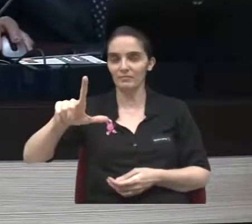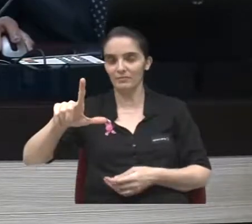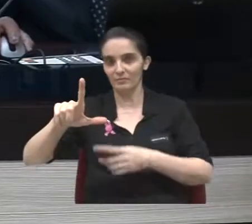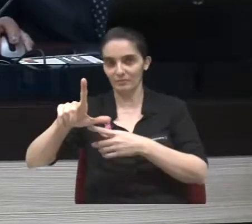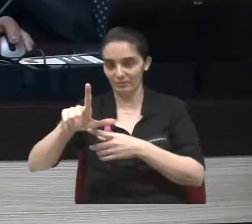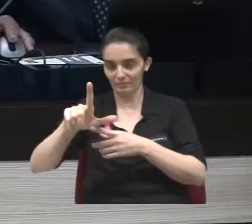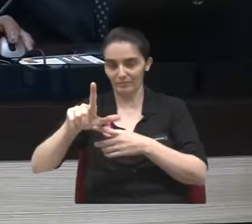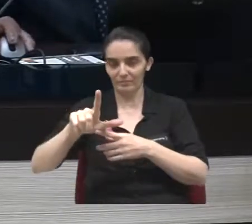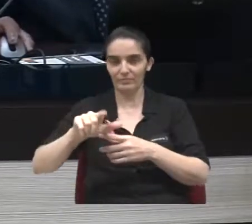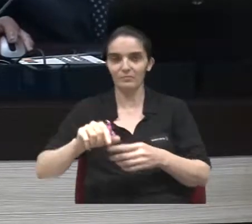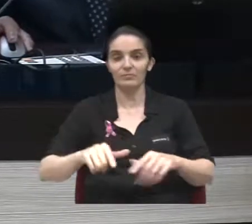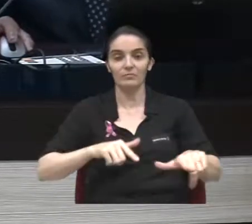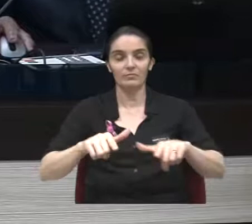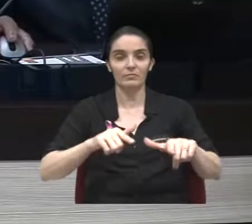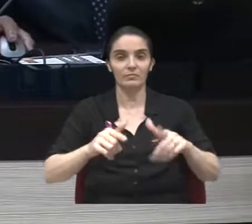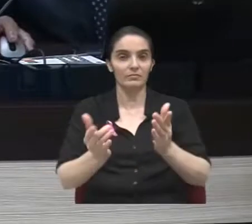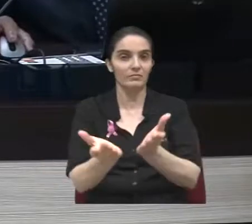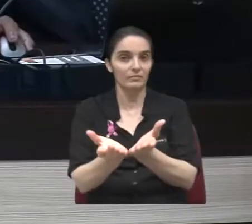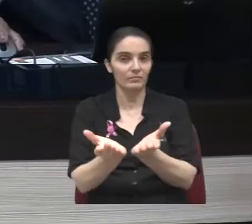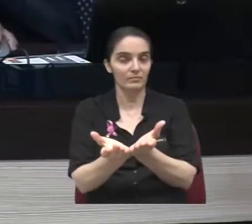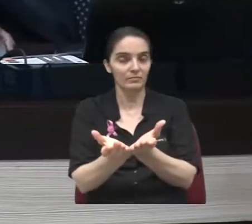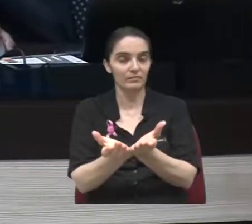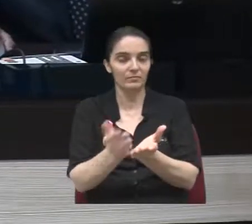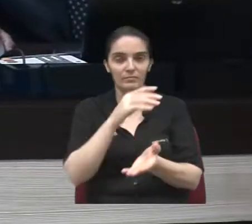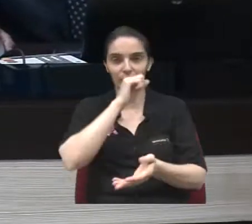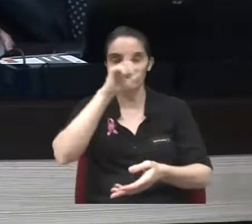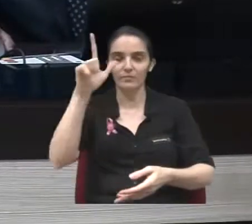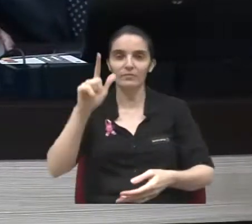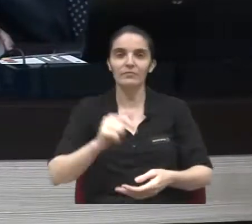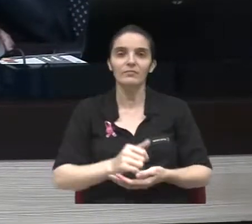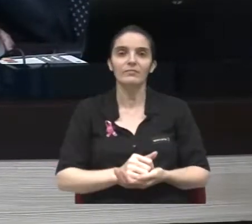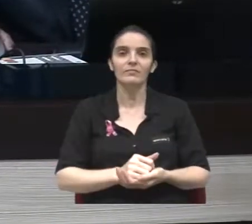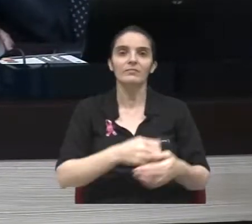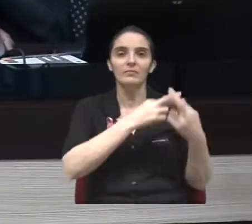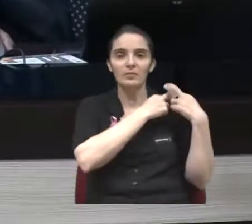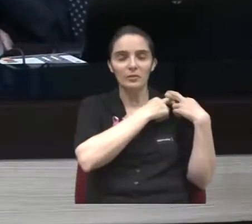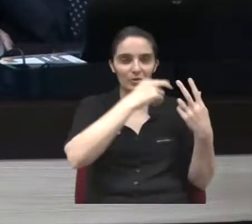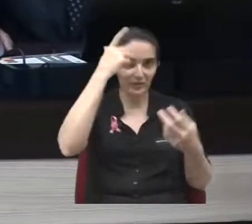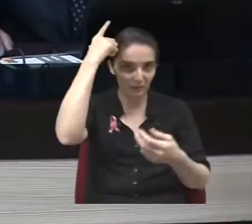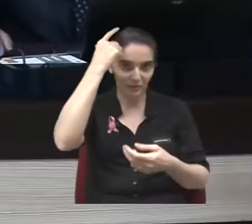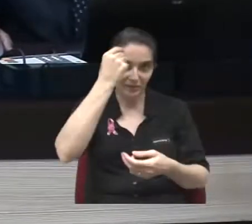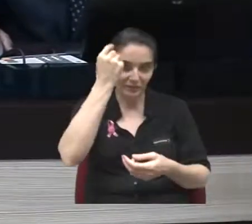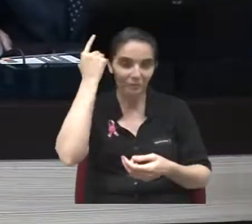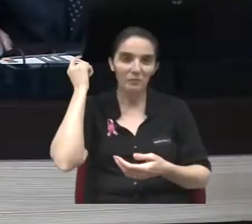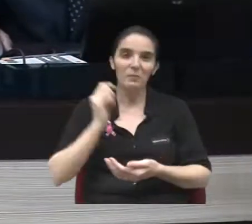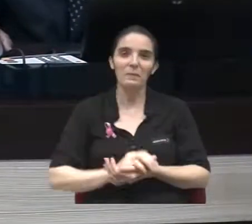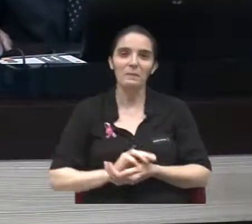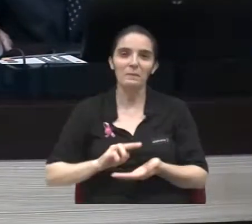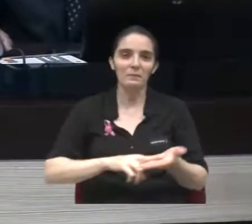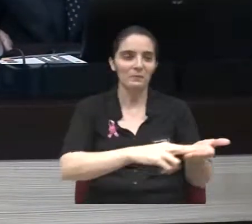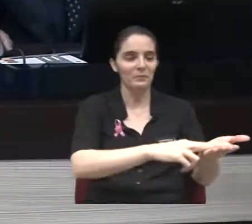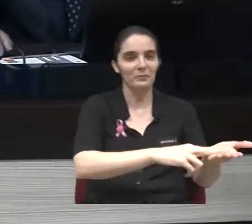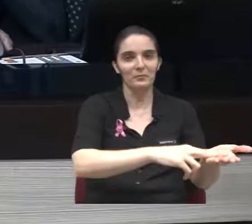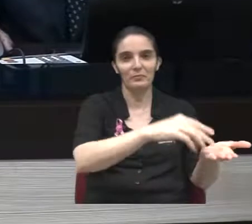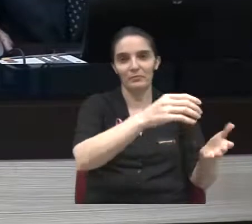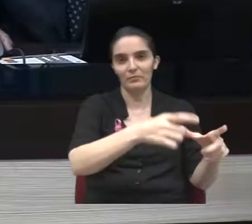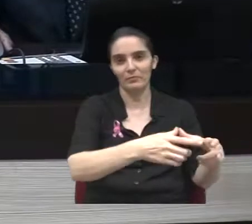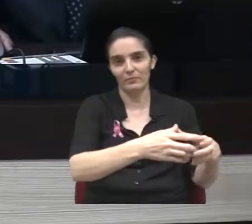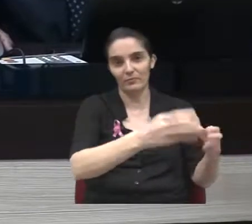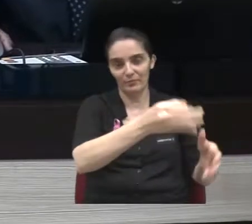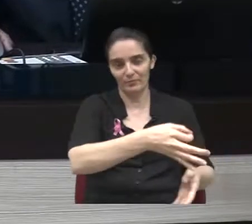Limeira e da Outras Providências. Autoria, vereador Anderson Pereira. As comissões. Projeto